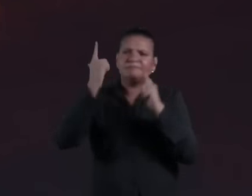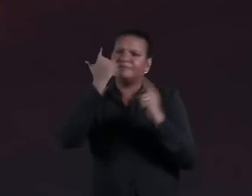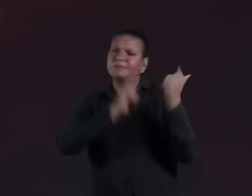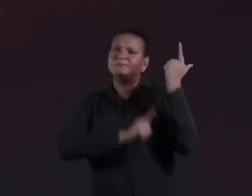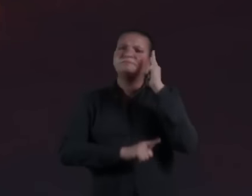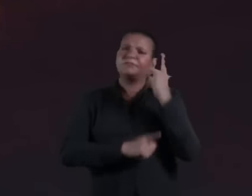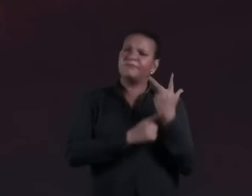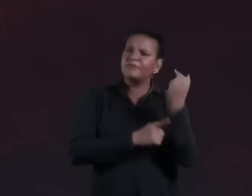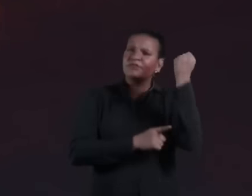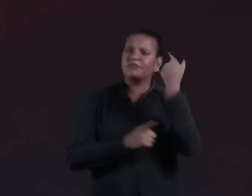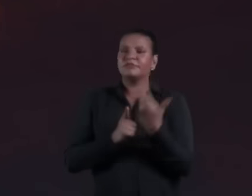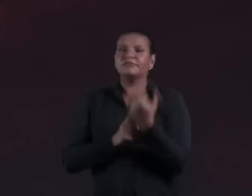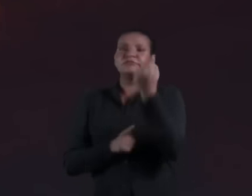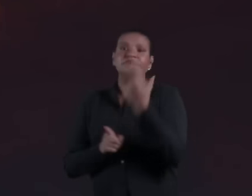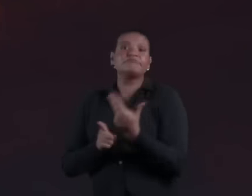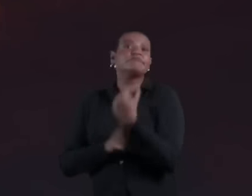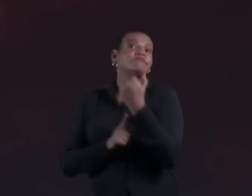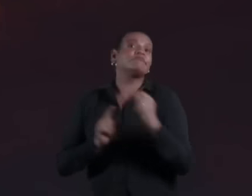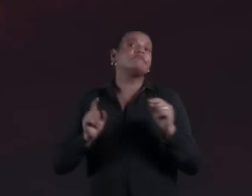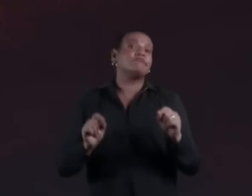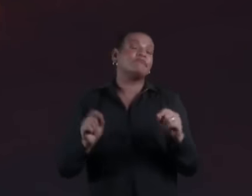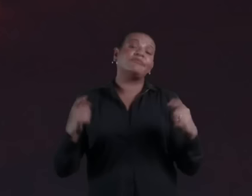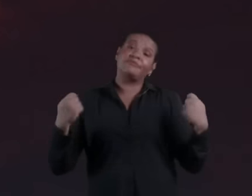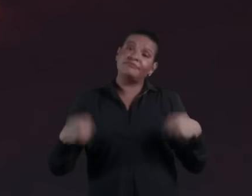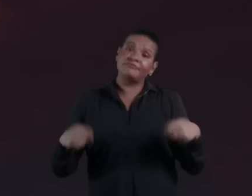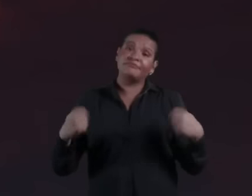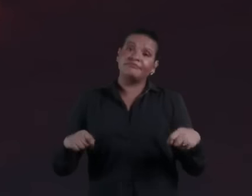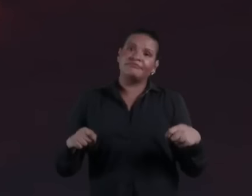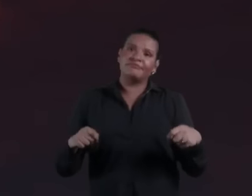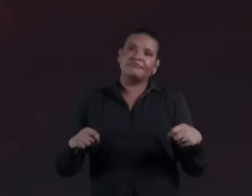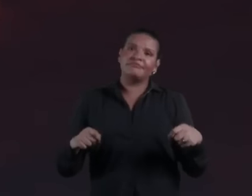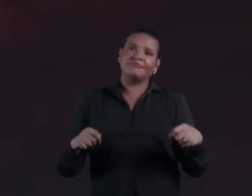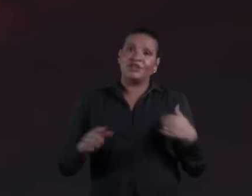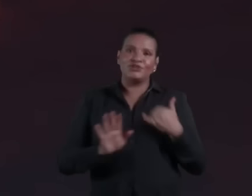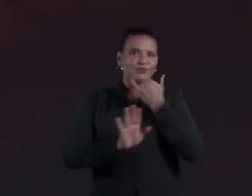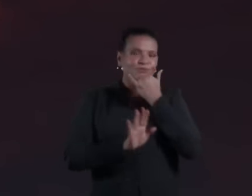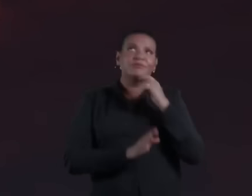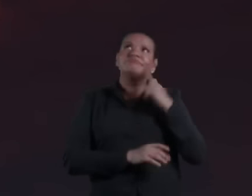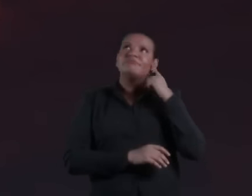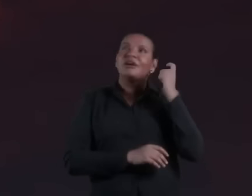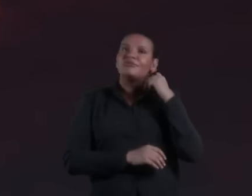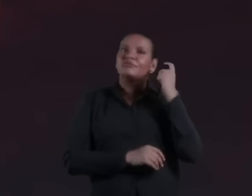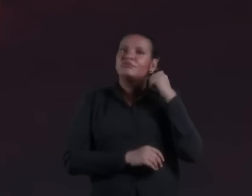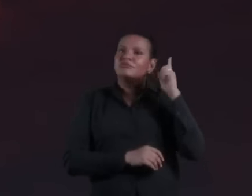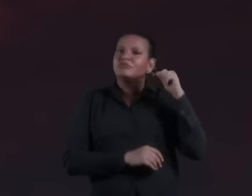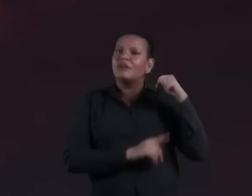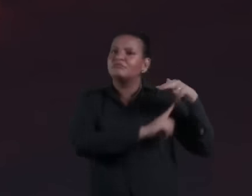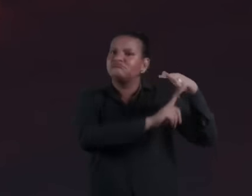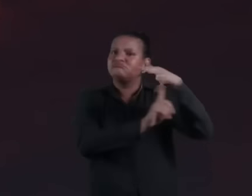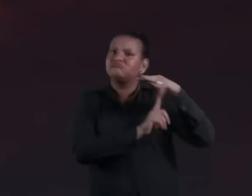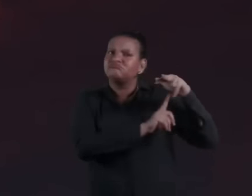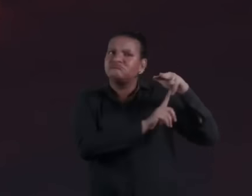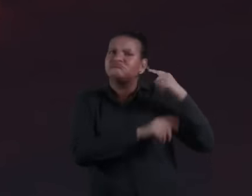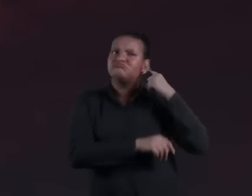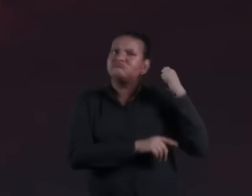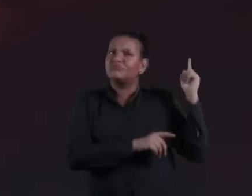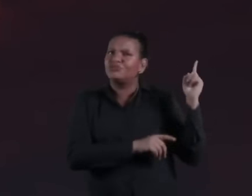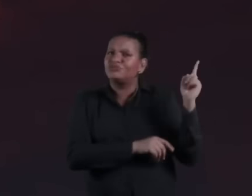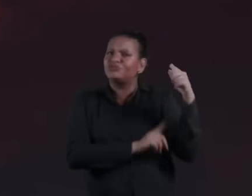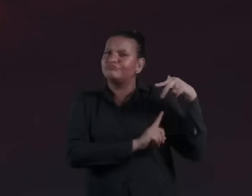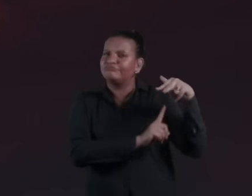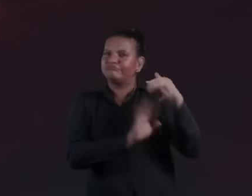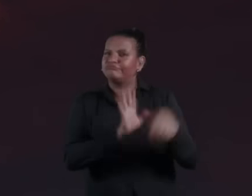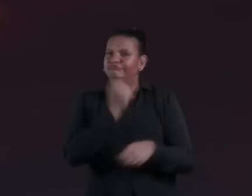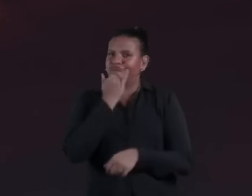você precisa deixar passar aqui o deve ser o helicóptero né Você